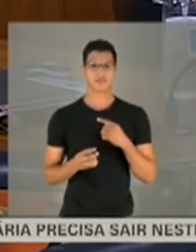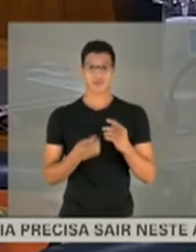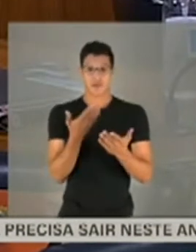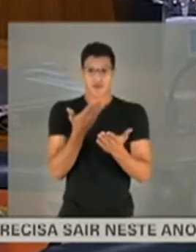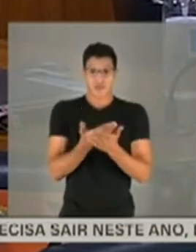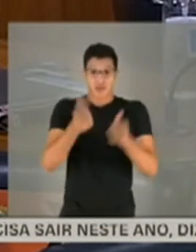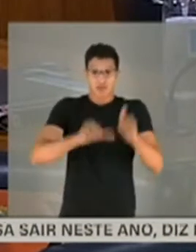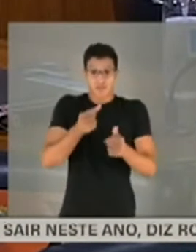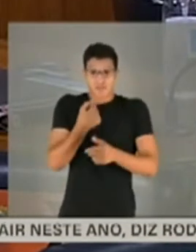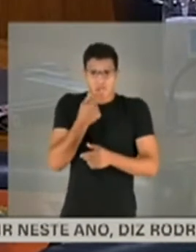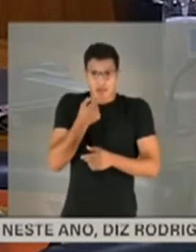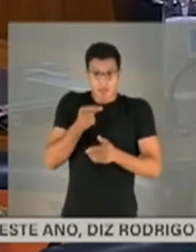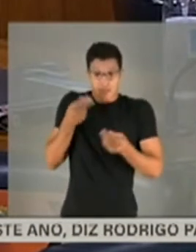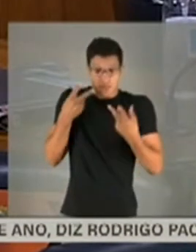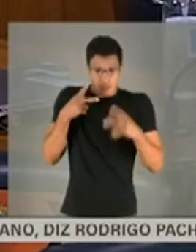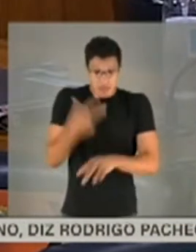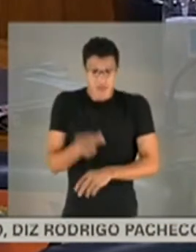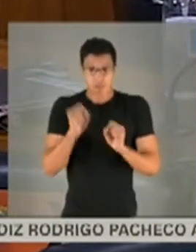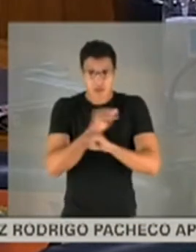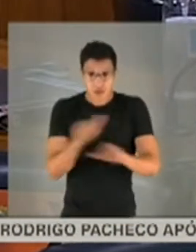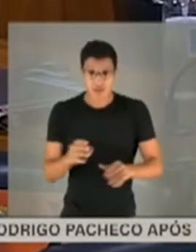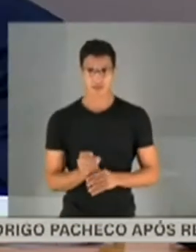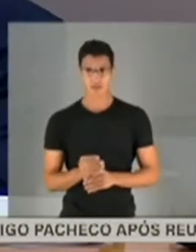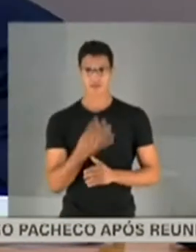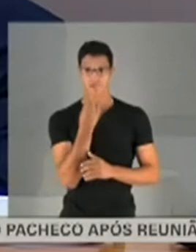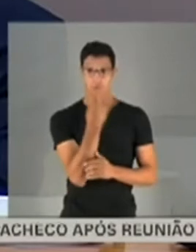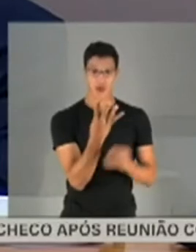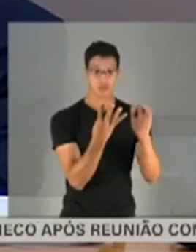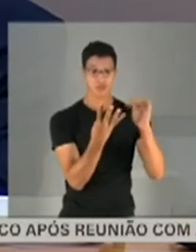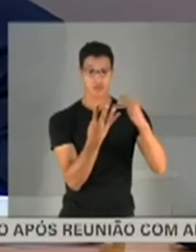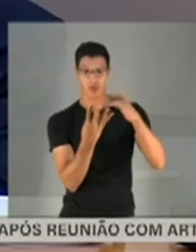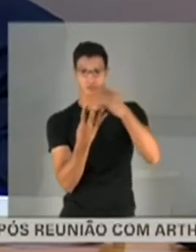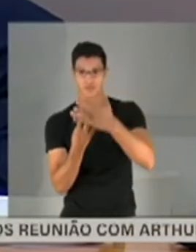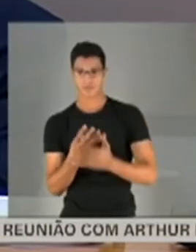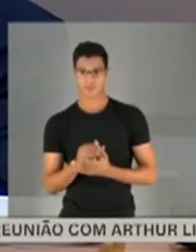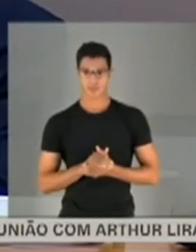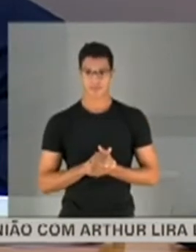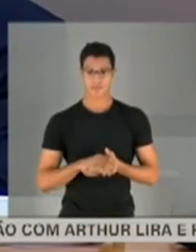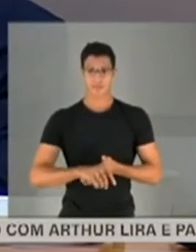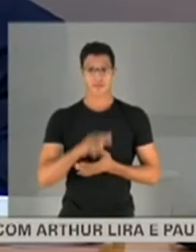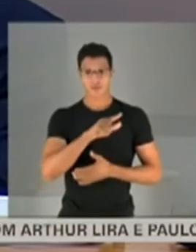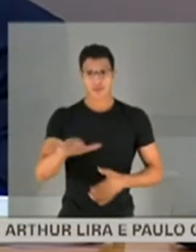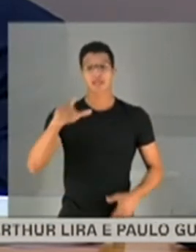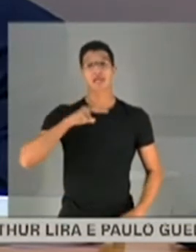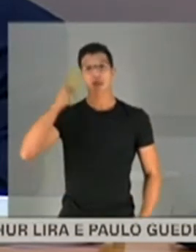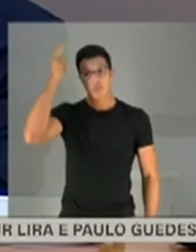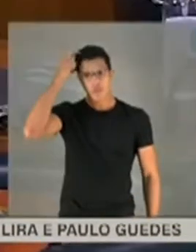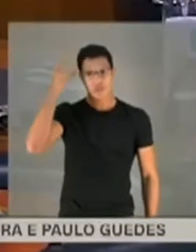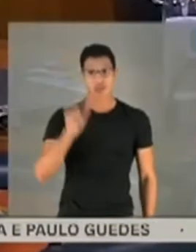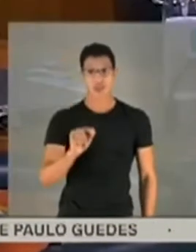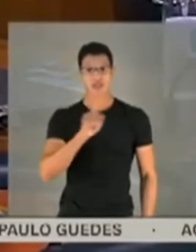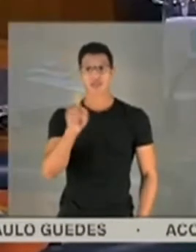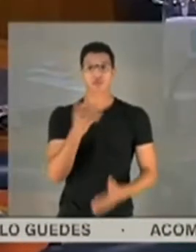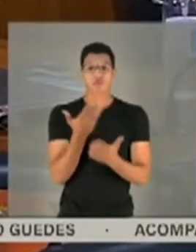clínico para aplicar a medicação? Pode dizer? Quatro fases, pelo menos. Pois não. Então a senhora está consciente de que não